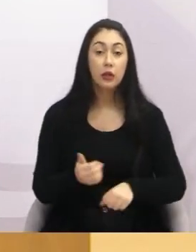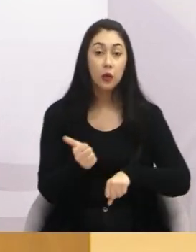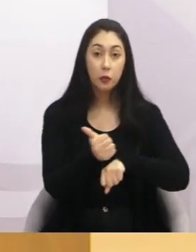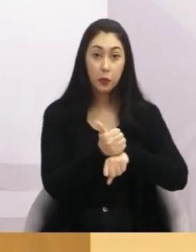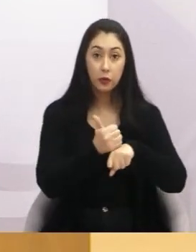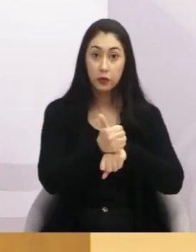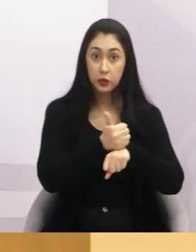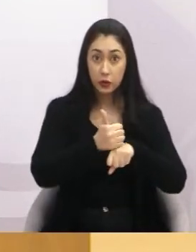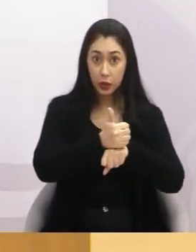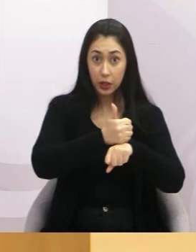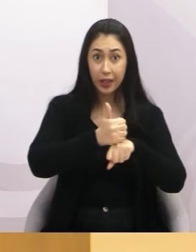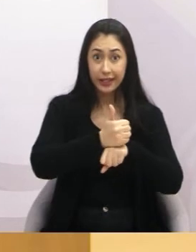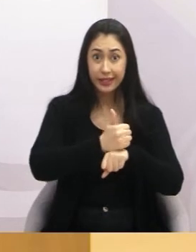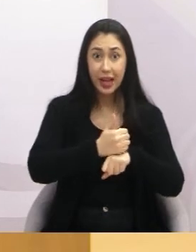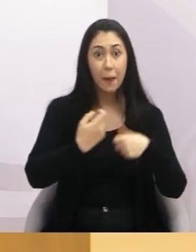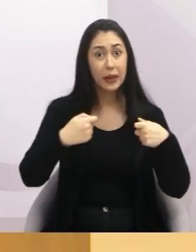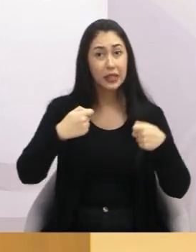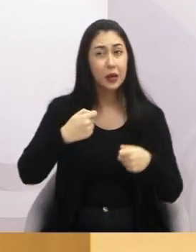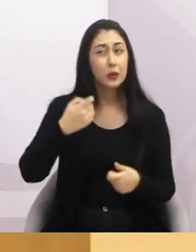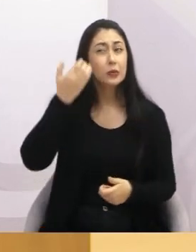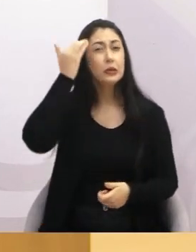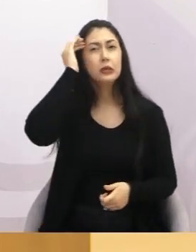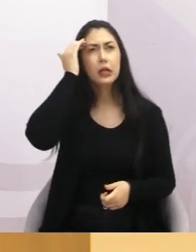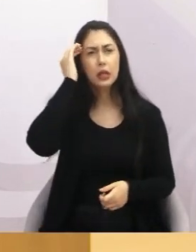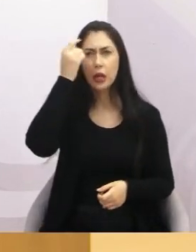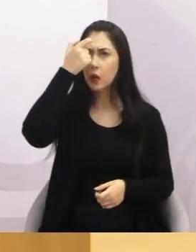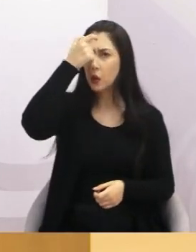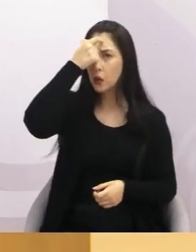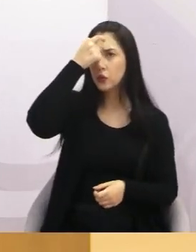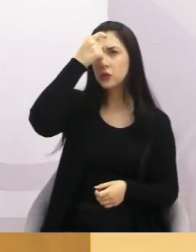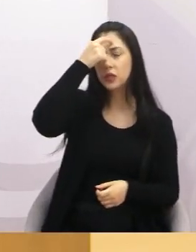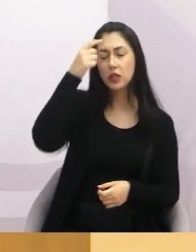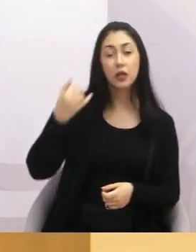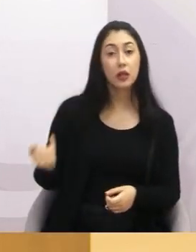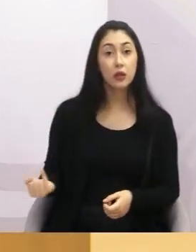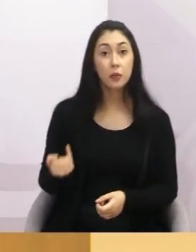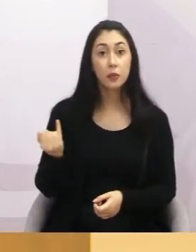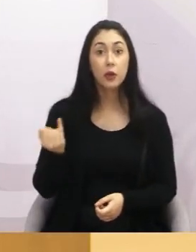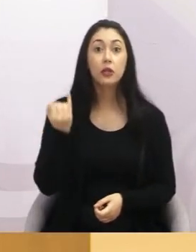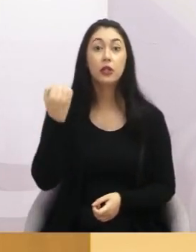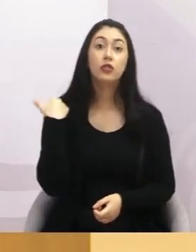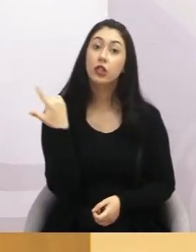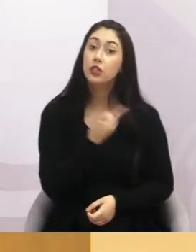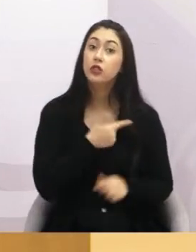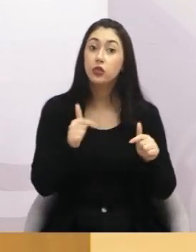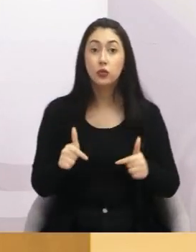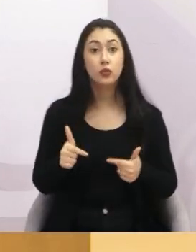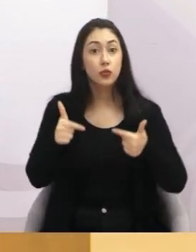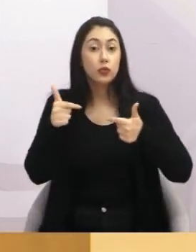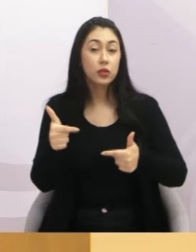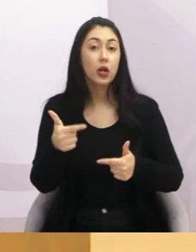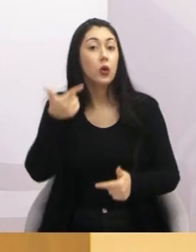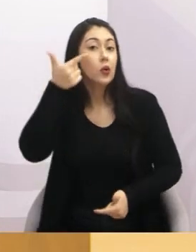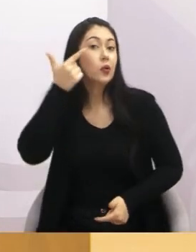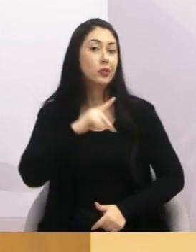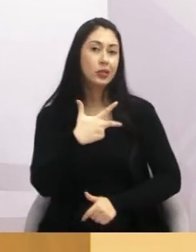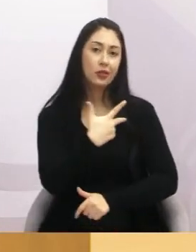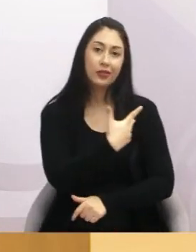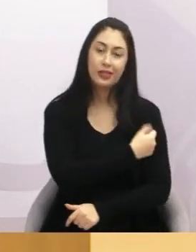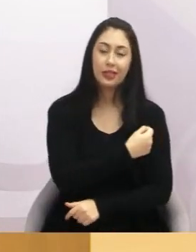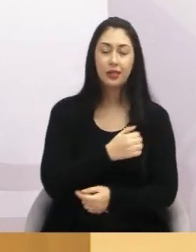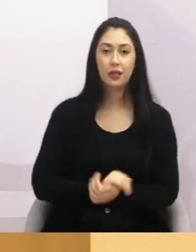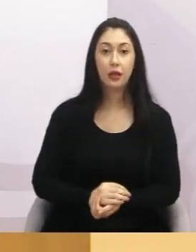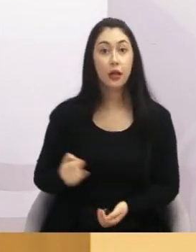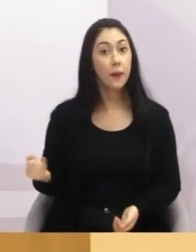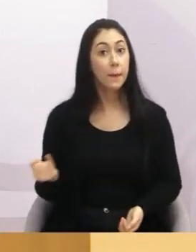profissionais se conscientizem, do quanto é importante a gente lutar para ter mais vacinação, do